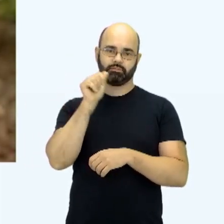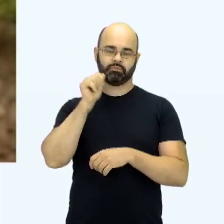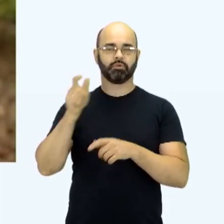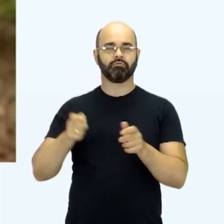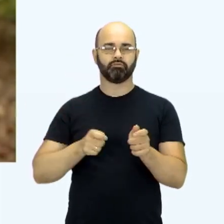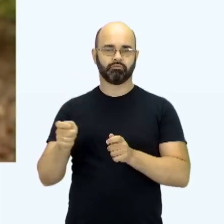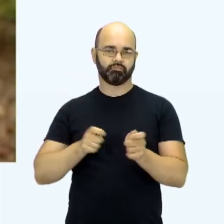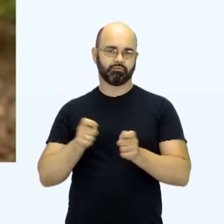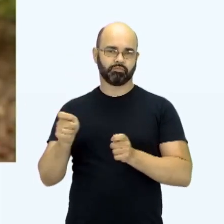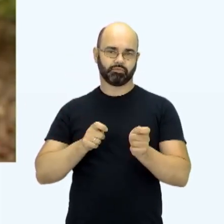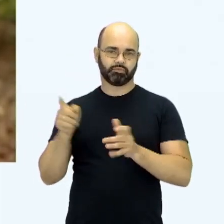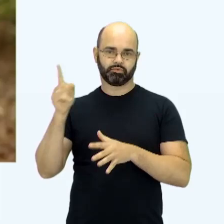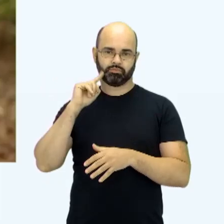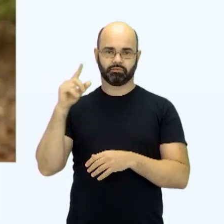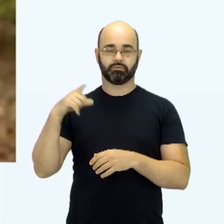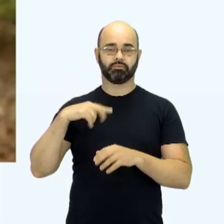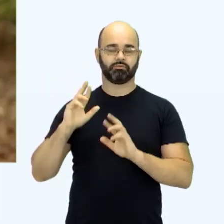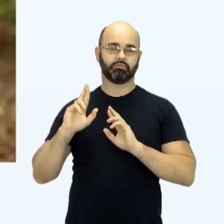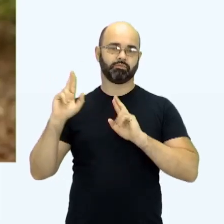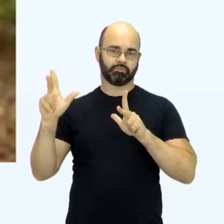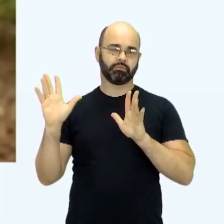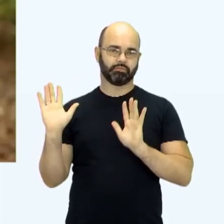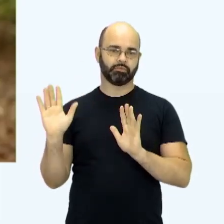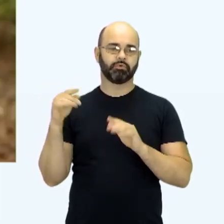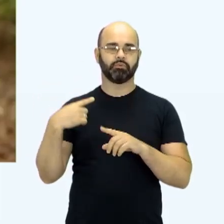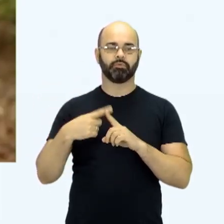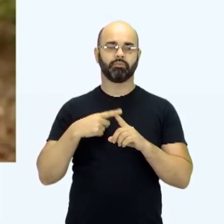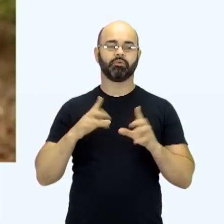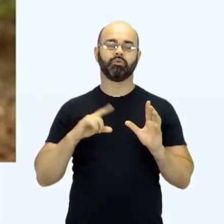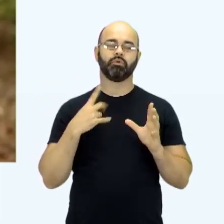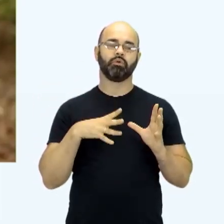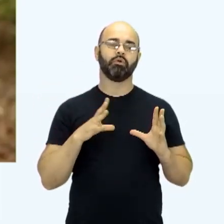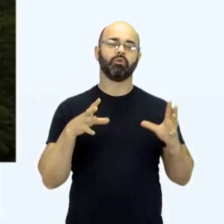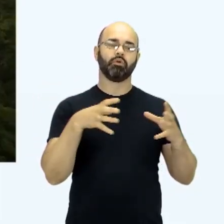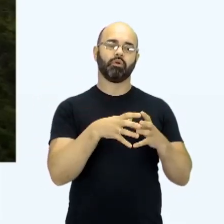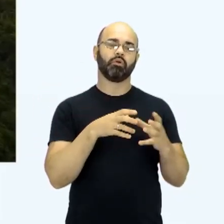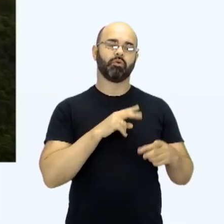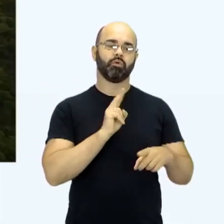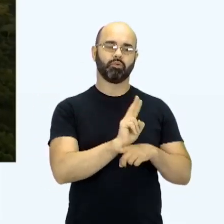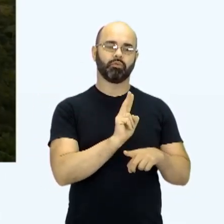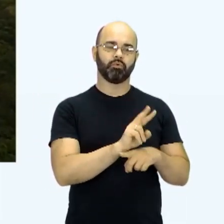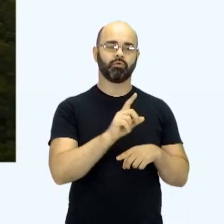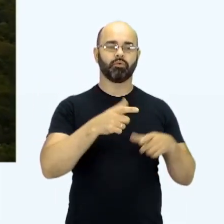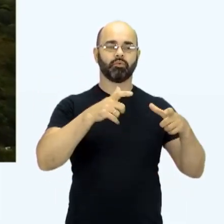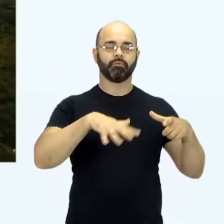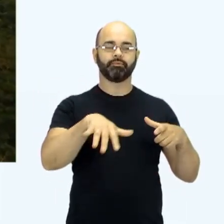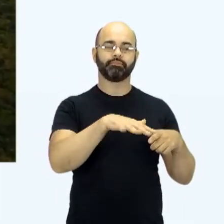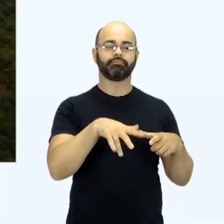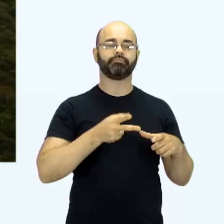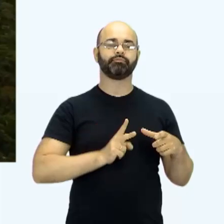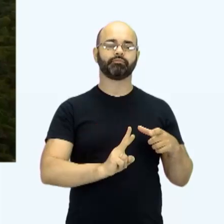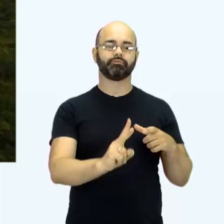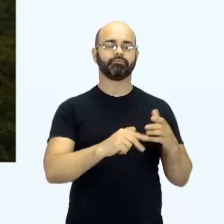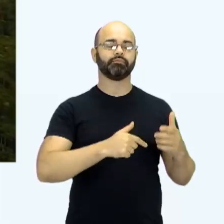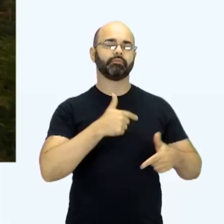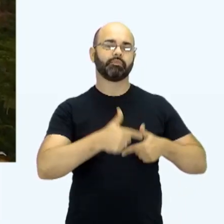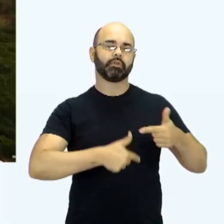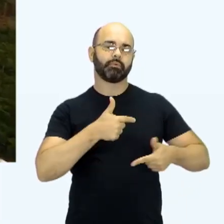já tinha um trabalho de gestão participativa em conjunto com as comunidades da Resex e a gente deu a continuidade a esse